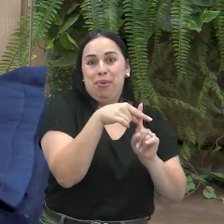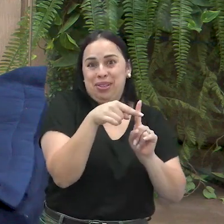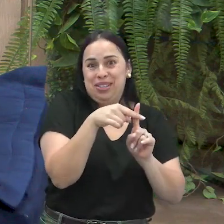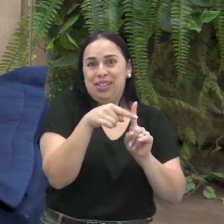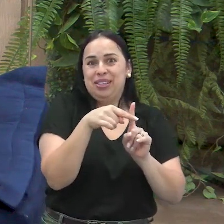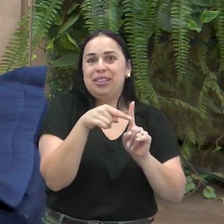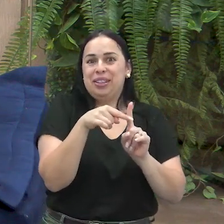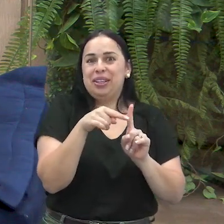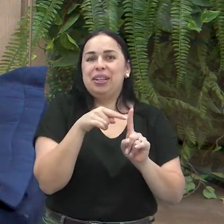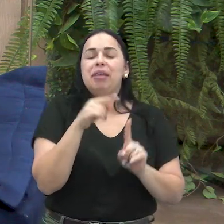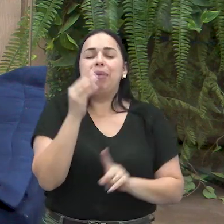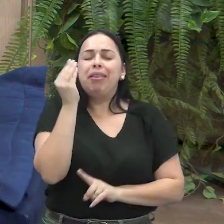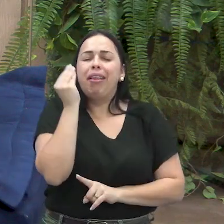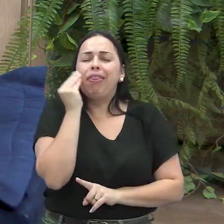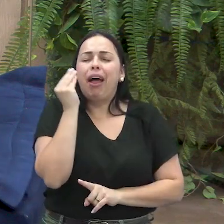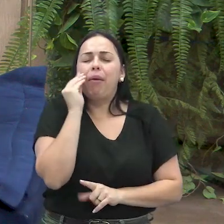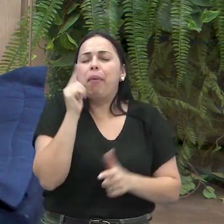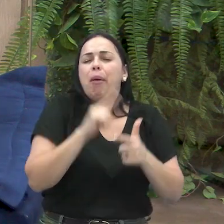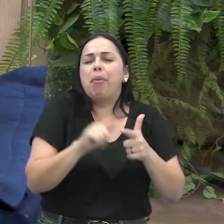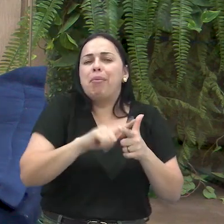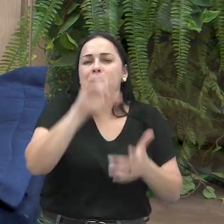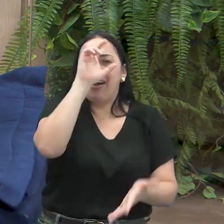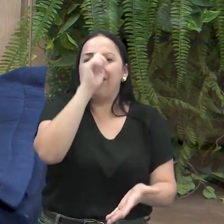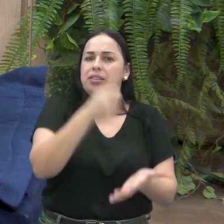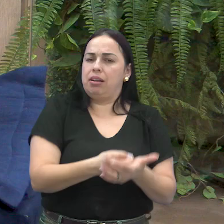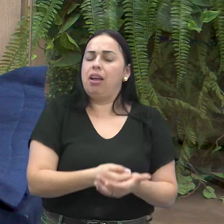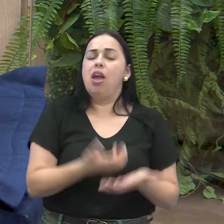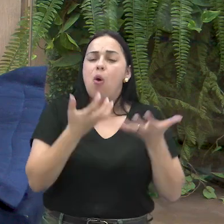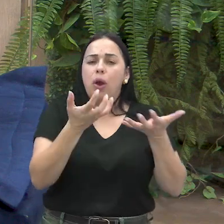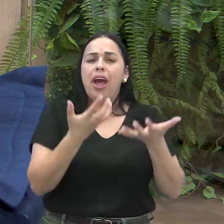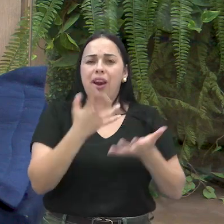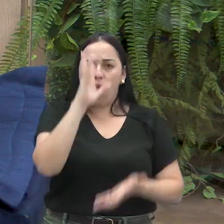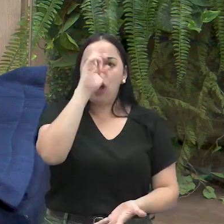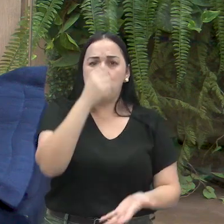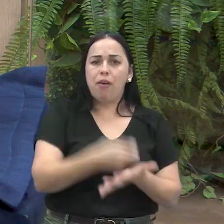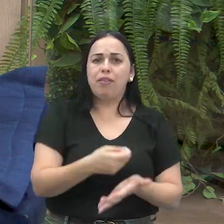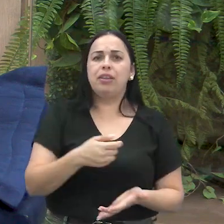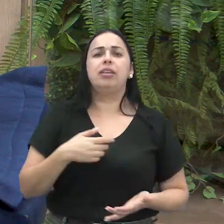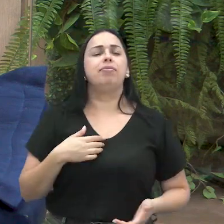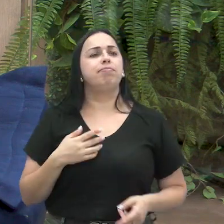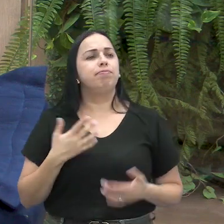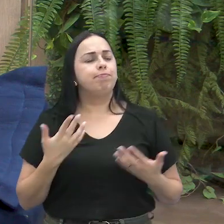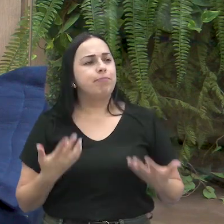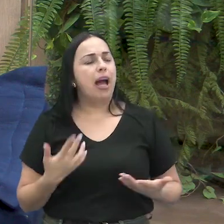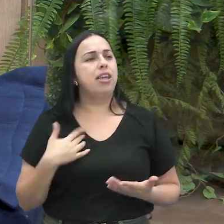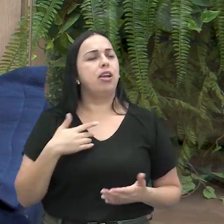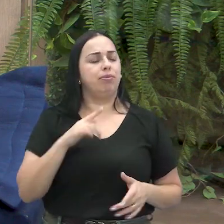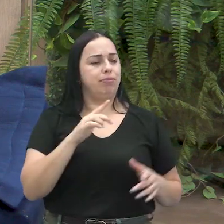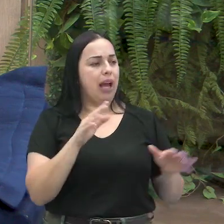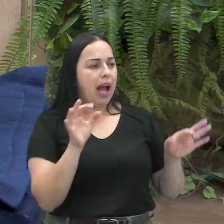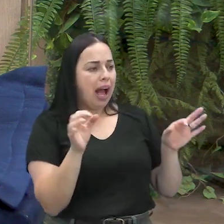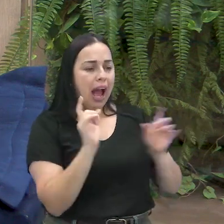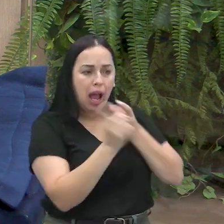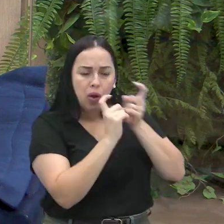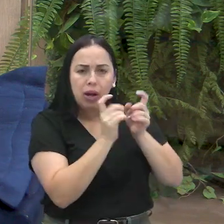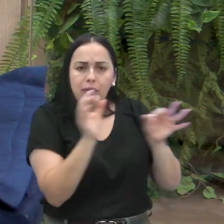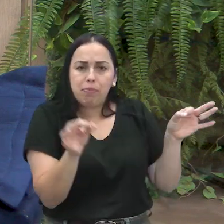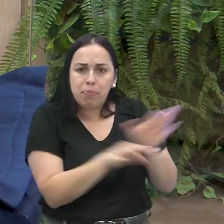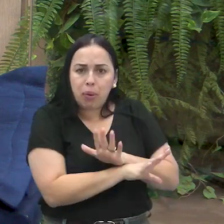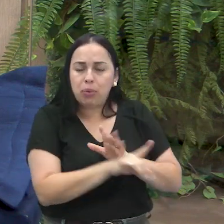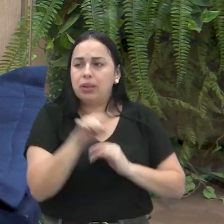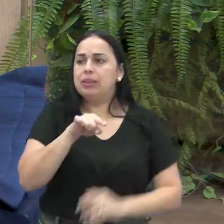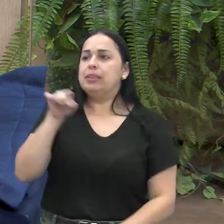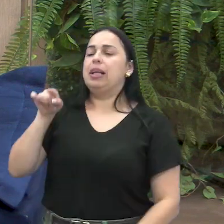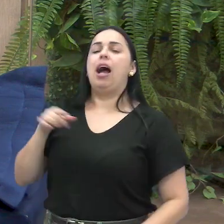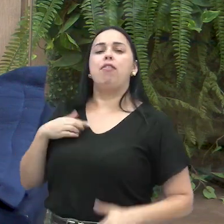sou muito positivo para tentar resolver, né? Sou otimista, vamos resolver isso. E aí eu saio, vou para casa, conversando um